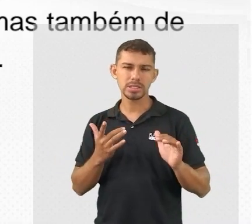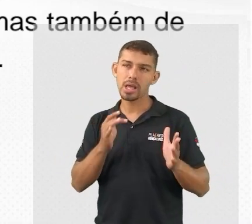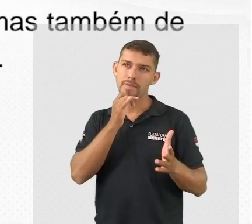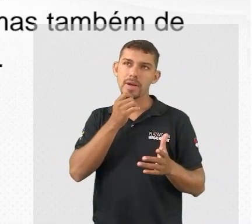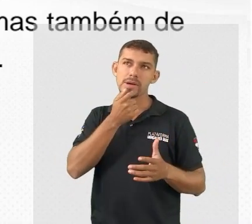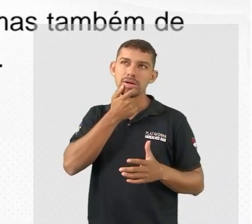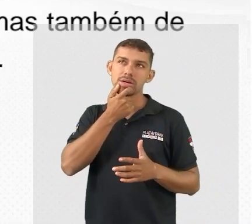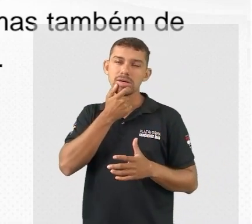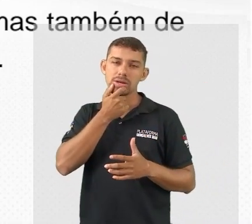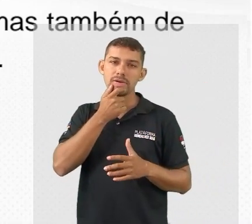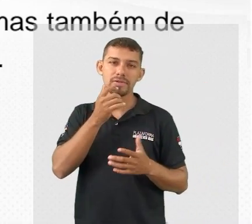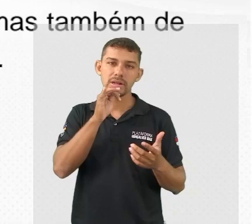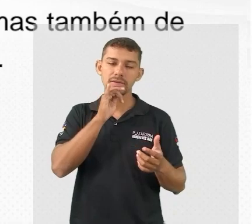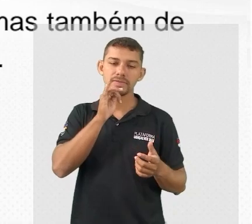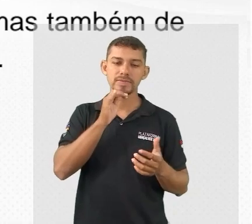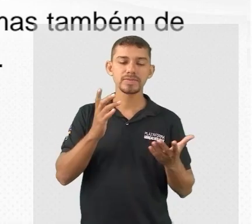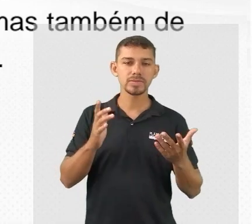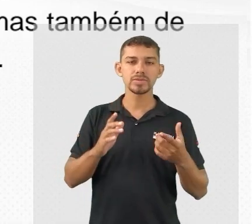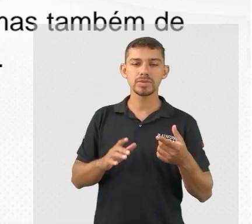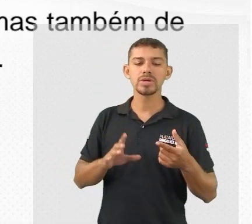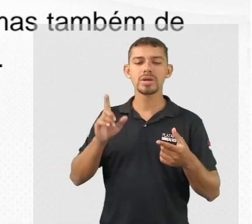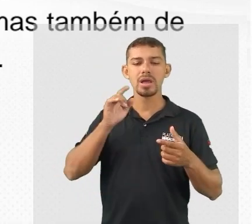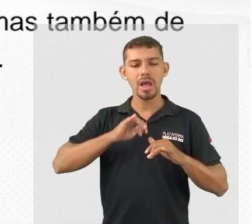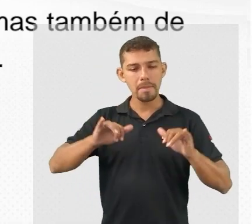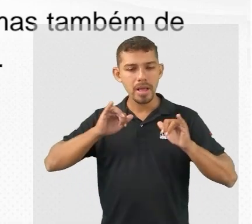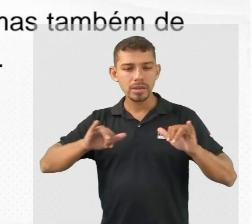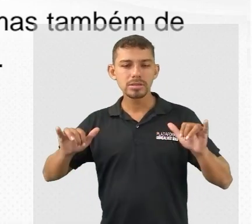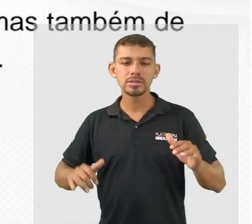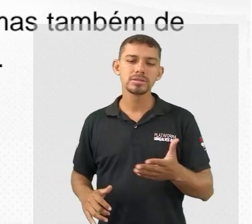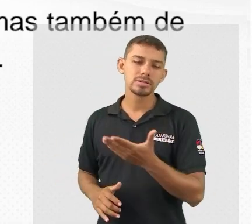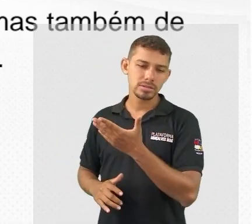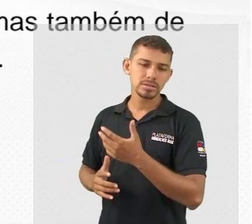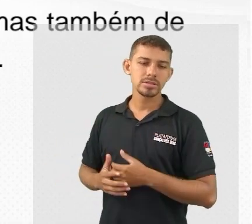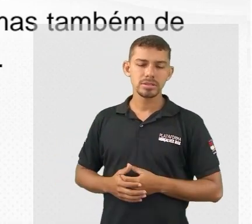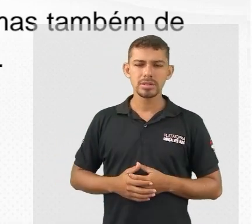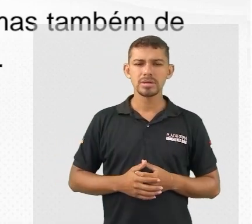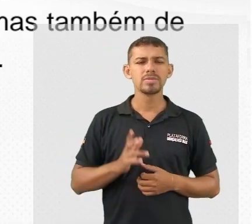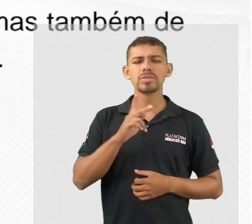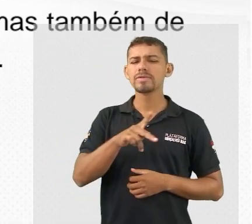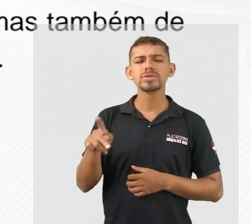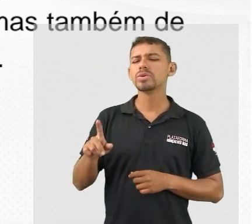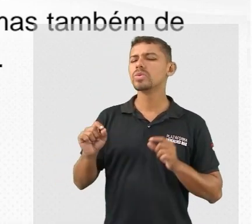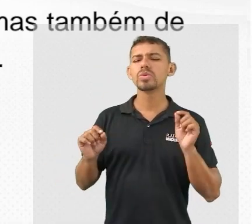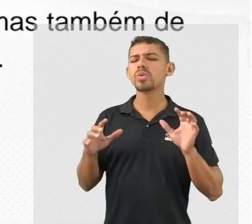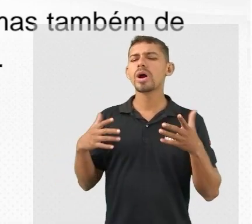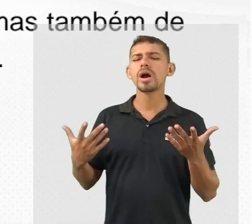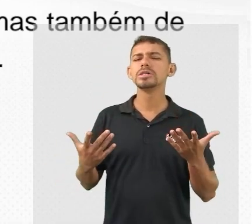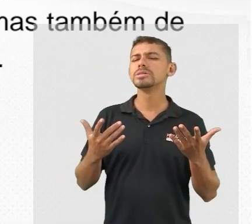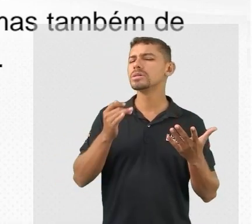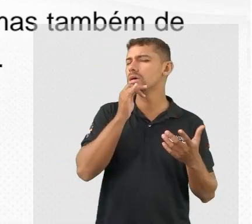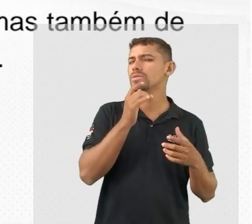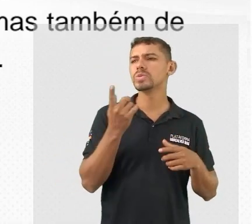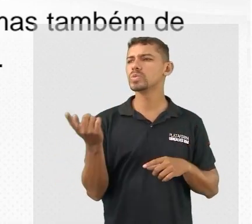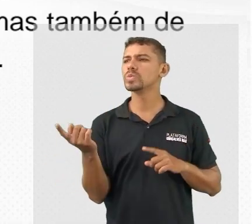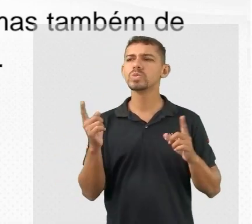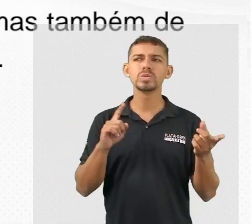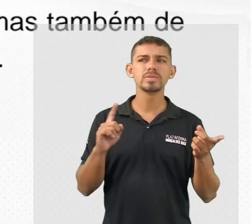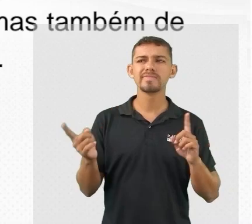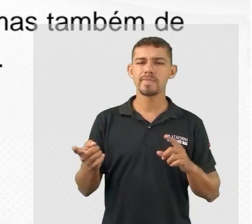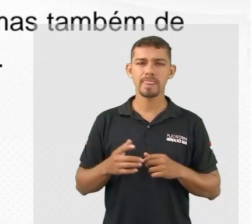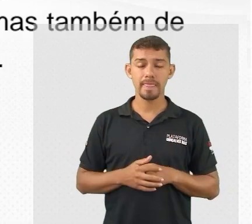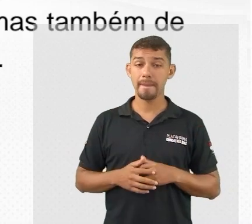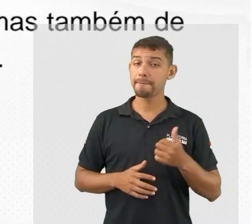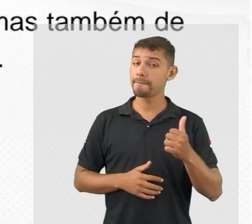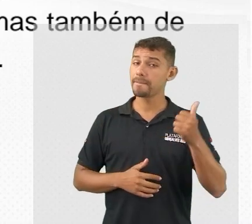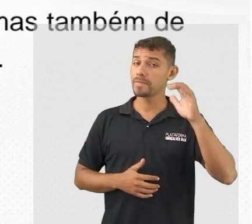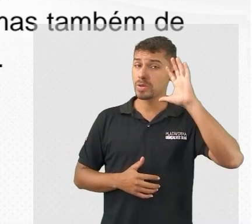inglês para falar da propaganda, que é o merchandising, tá? Professor, qual seria a diferença entre uma coisa e outra? No